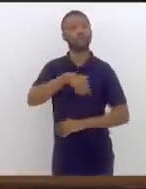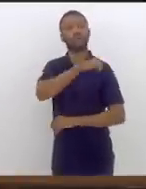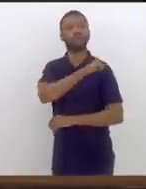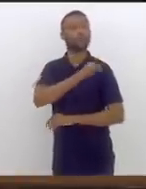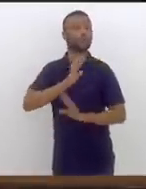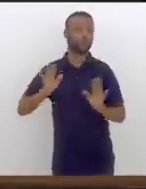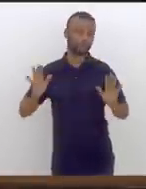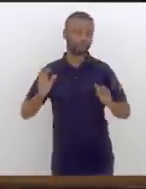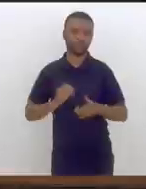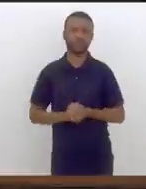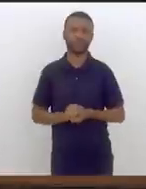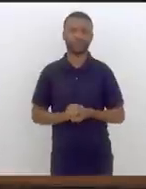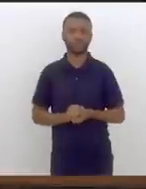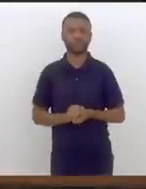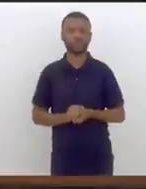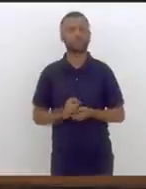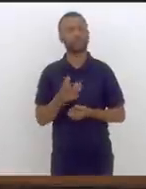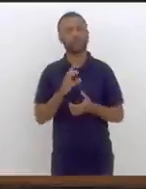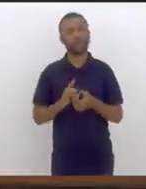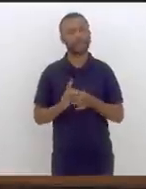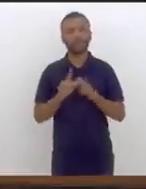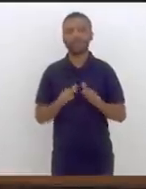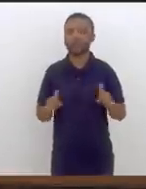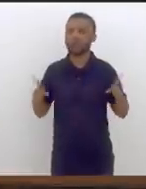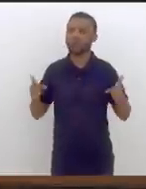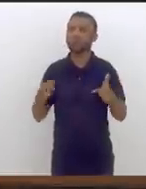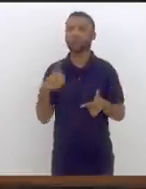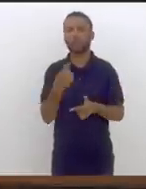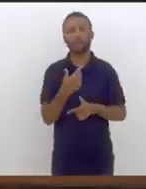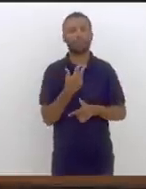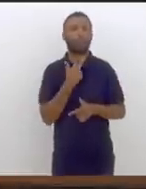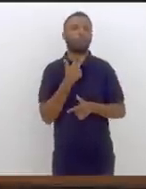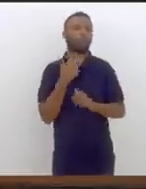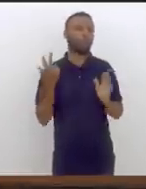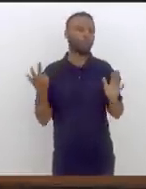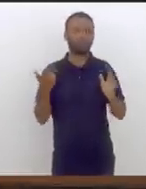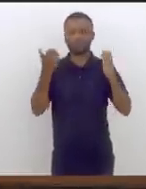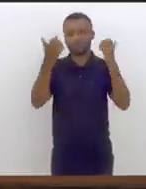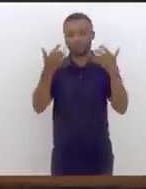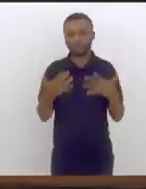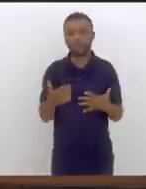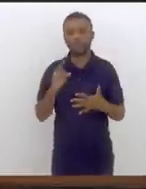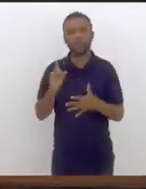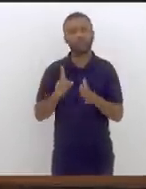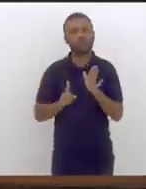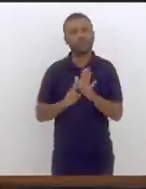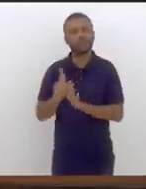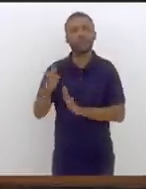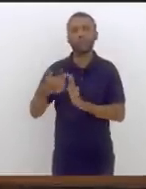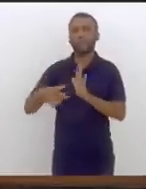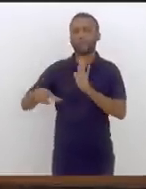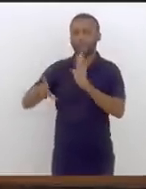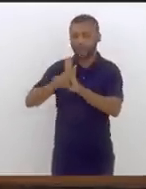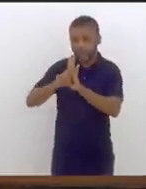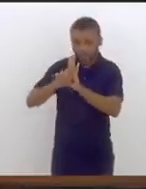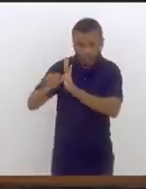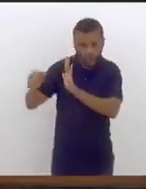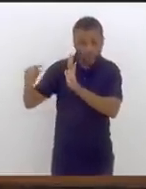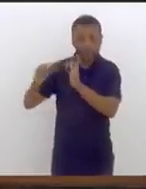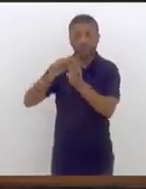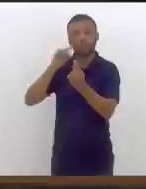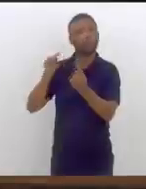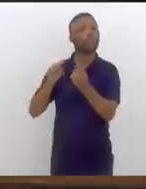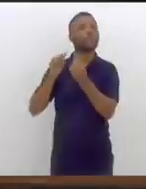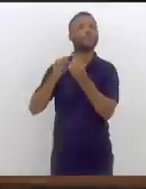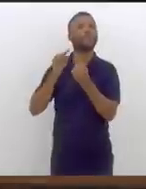entenda o senhor é como vice iniciativa como Nossa aqui nós não podemos conforme eu falei para o senhor que eu fiz uma indicação parlamentar a indicação parlamentar Exatamente isso